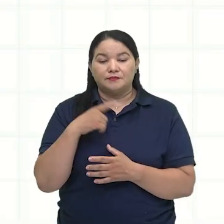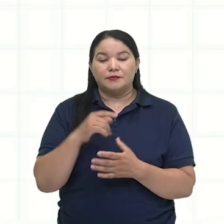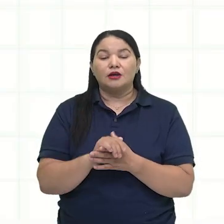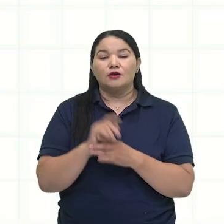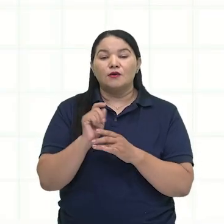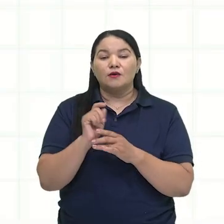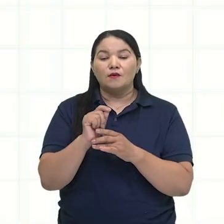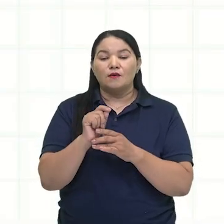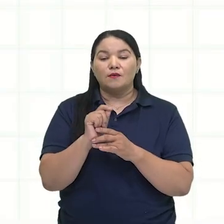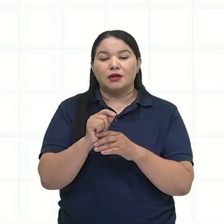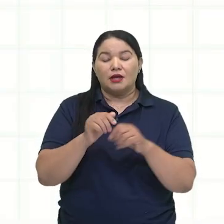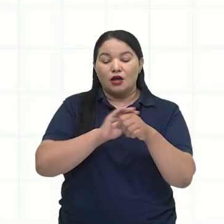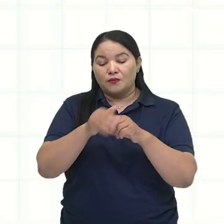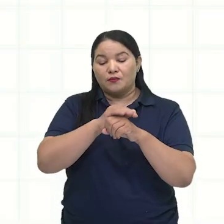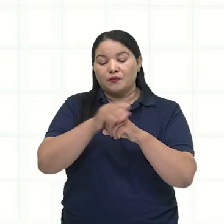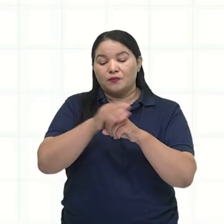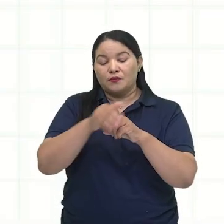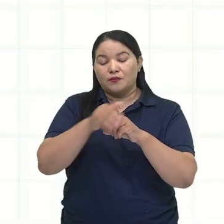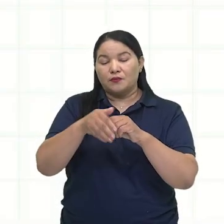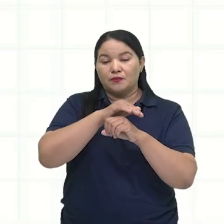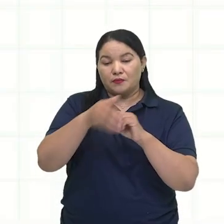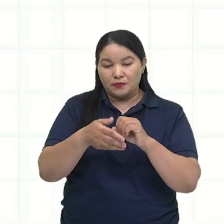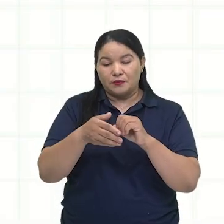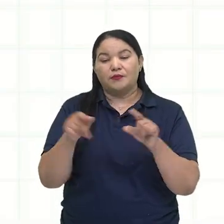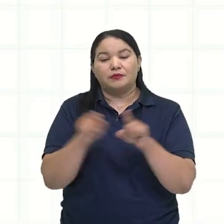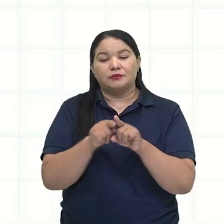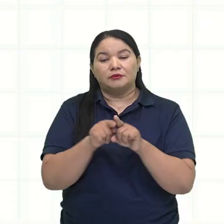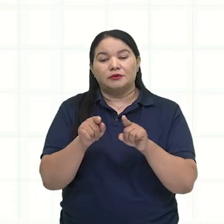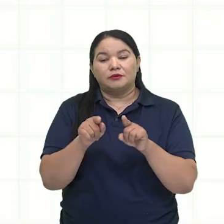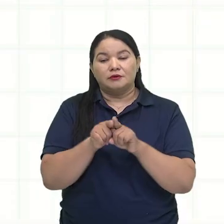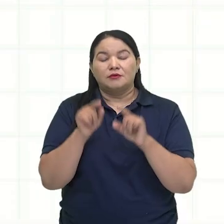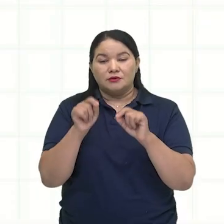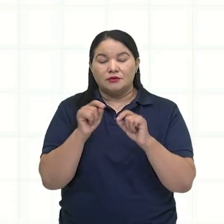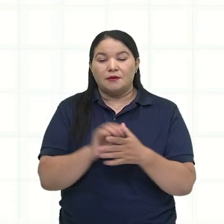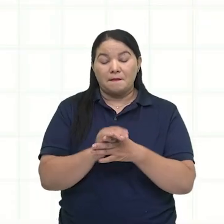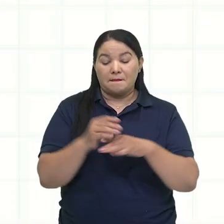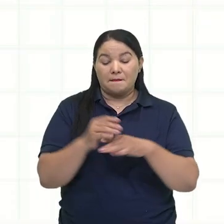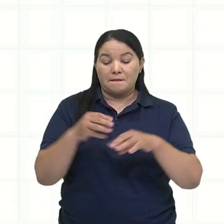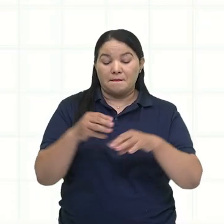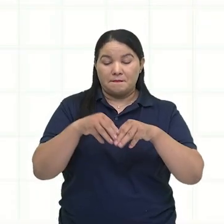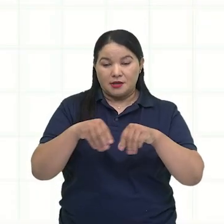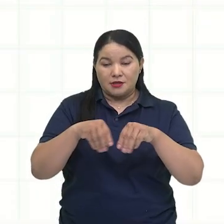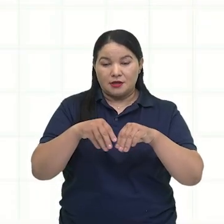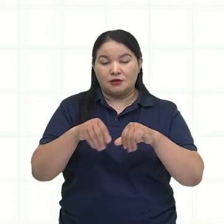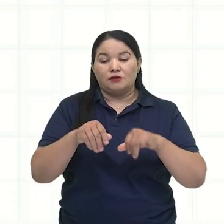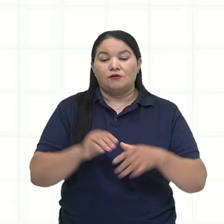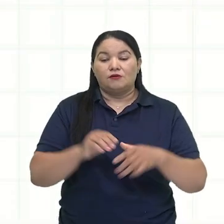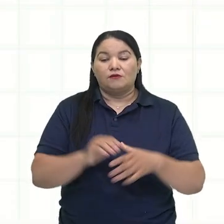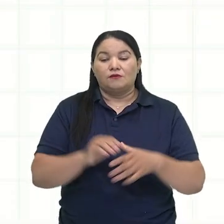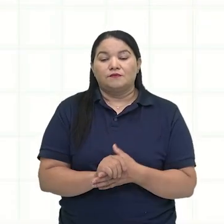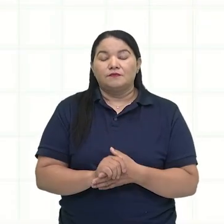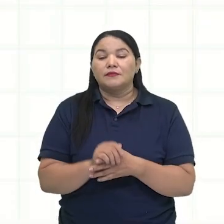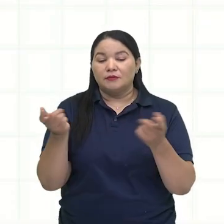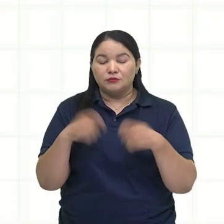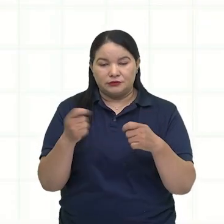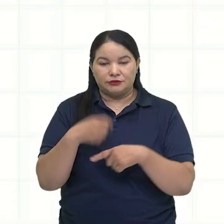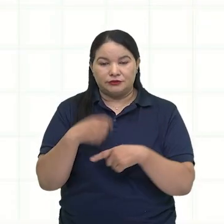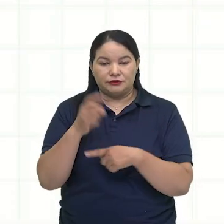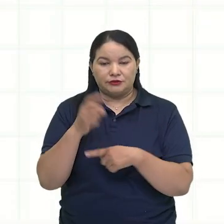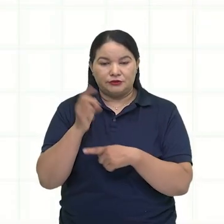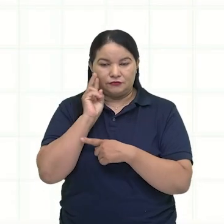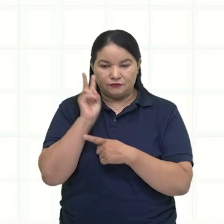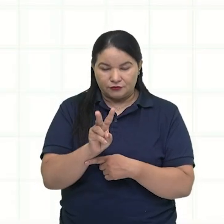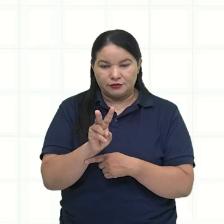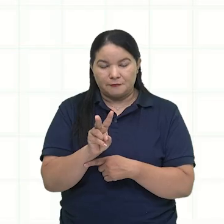que possuem camadas ou bandas paralelas de minerais que a gente consegue ali visualizar.